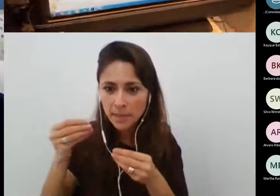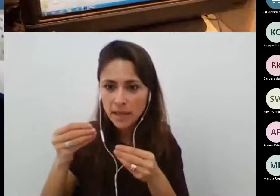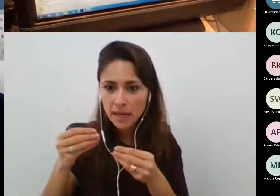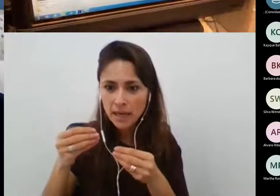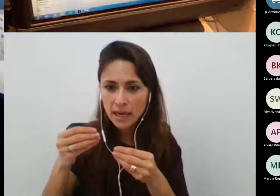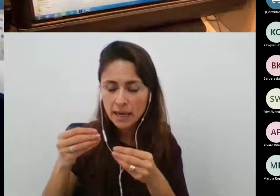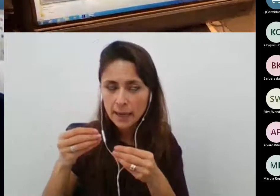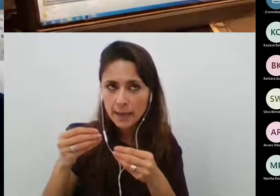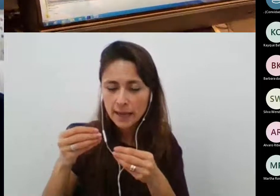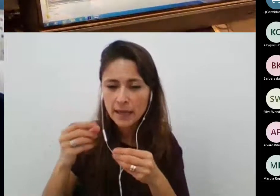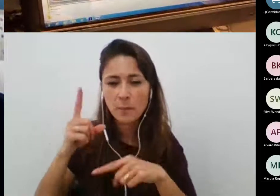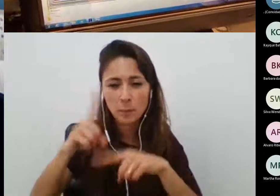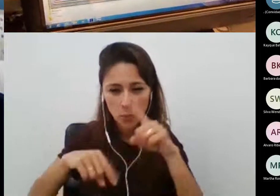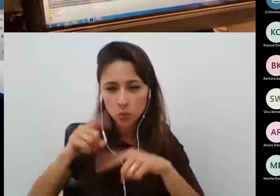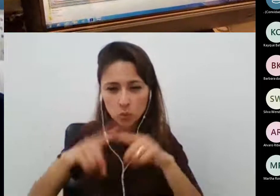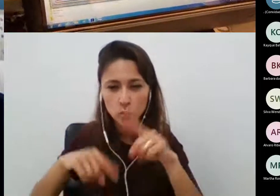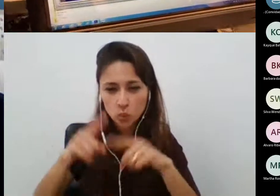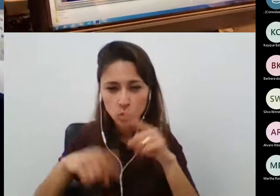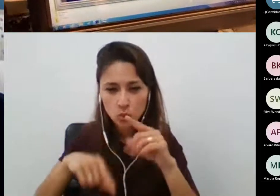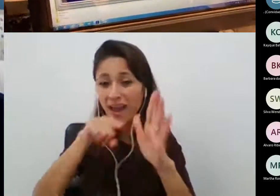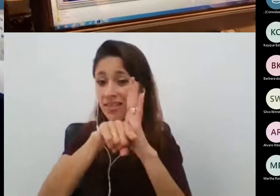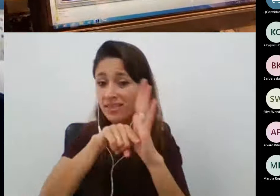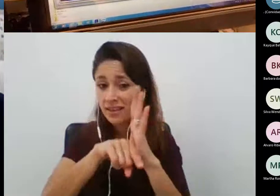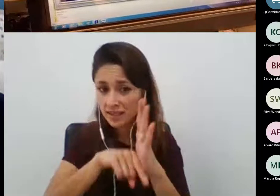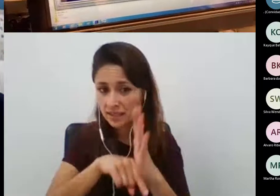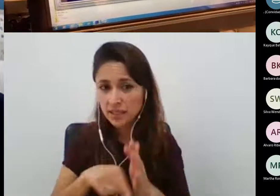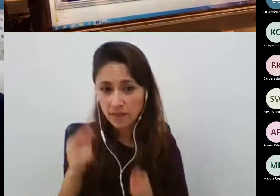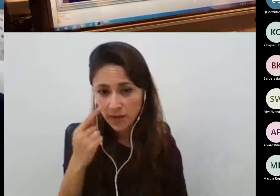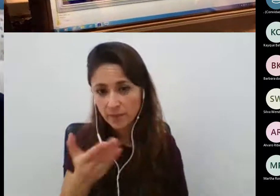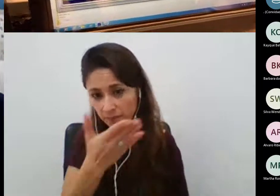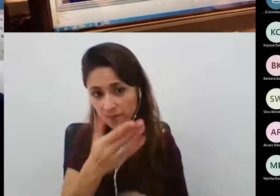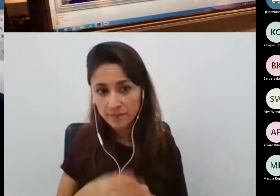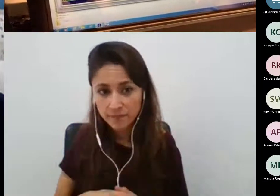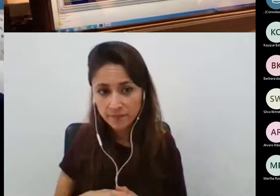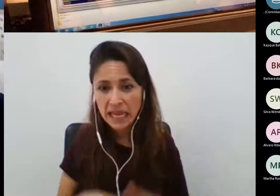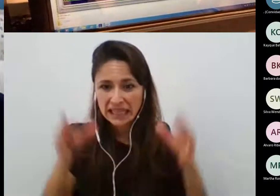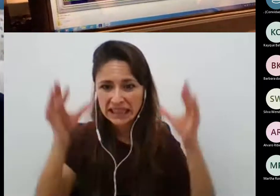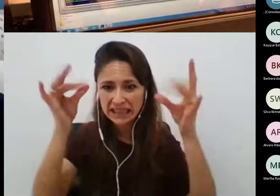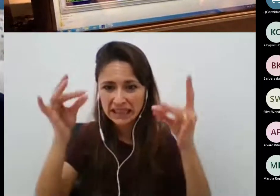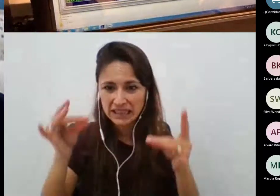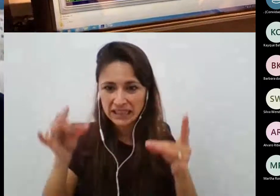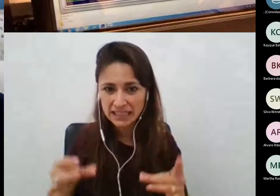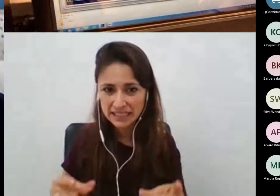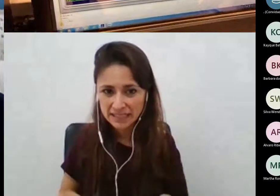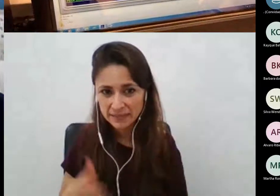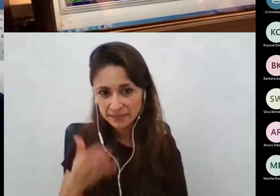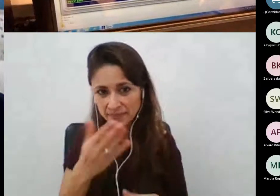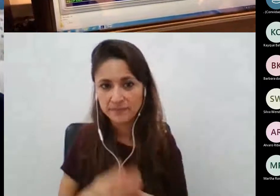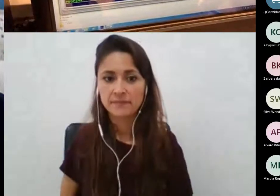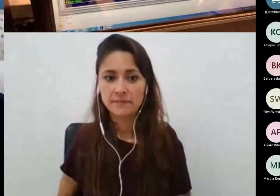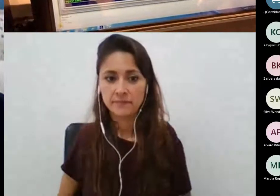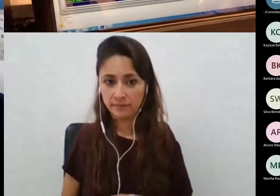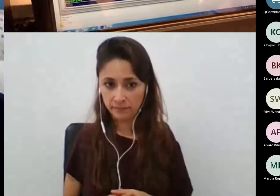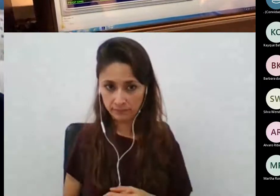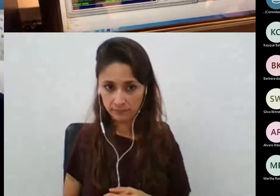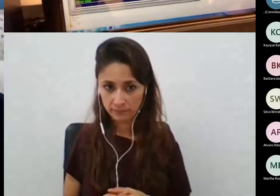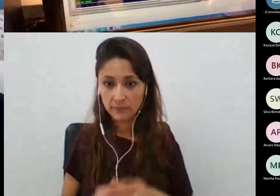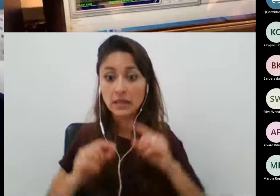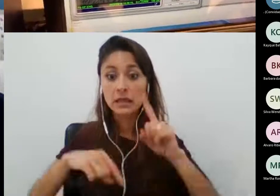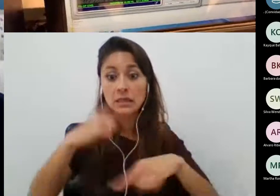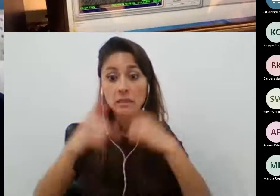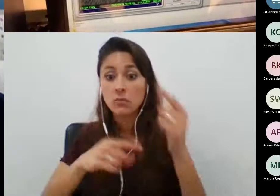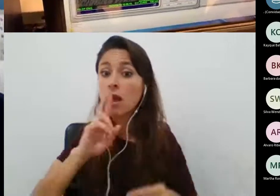laboratório. Então, isso aqui, eu estou olhando a caracterização de toda essa peça e a gente dá um